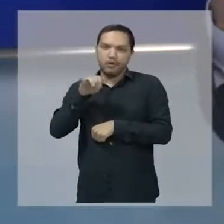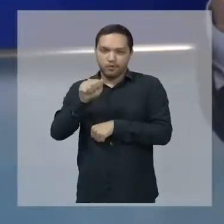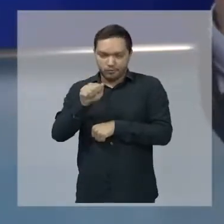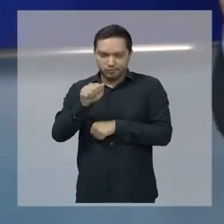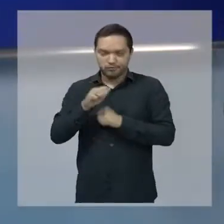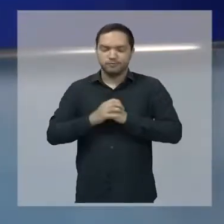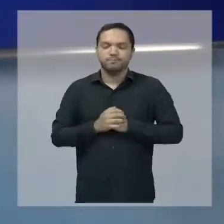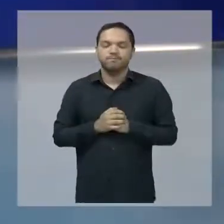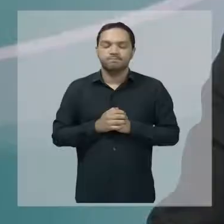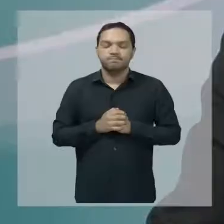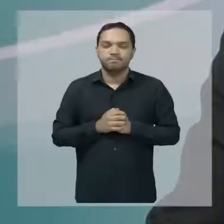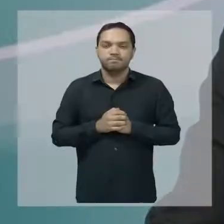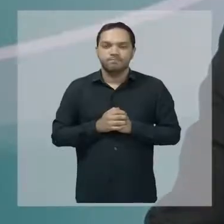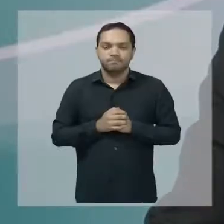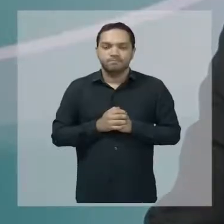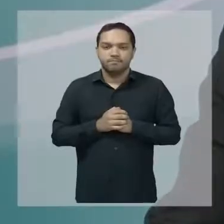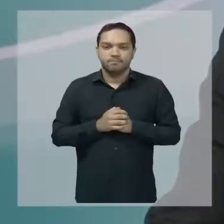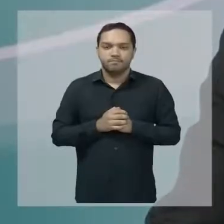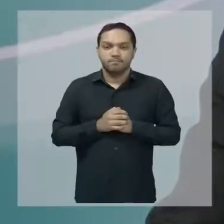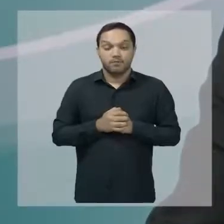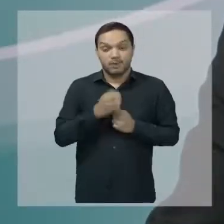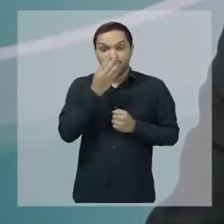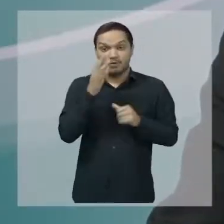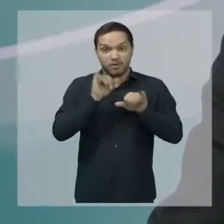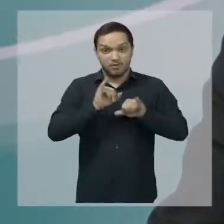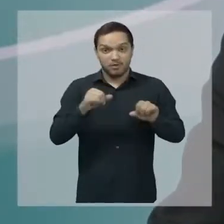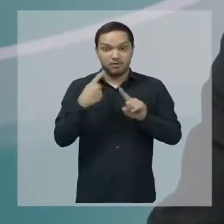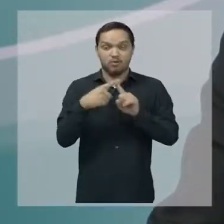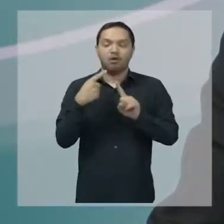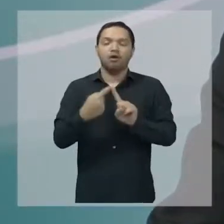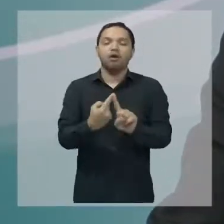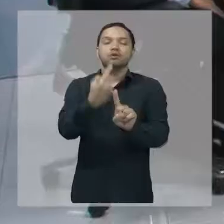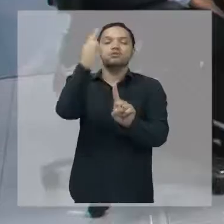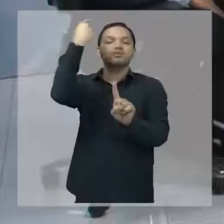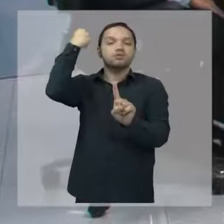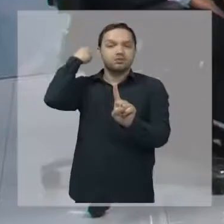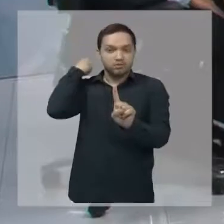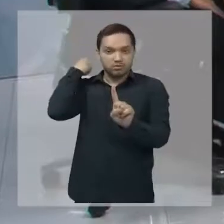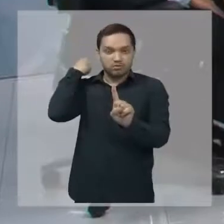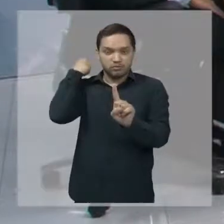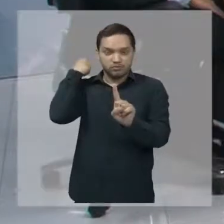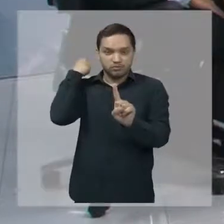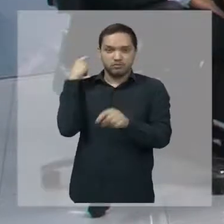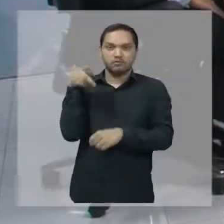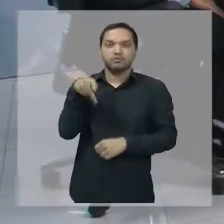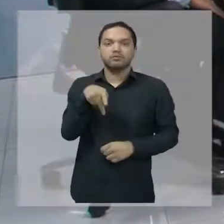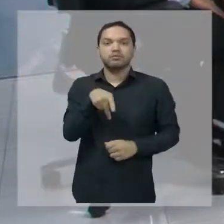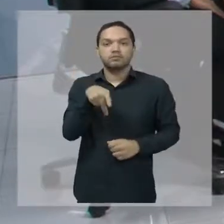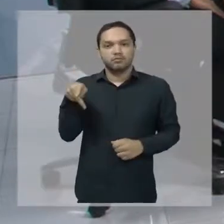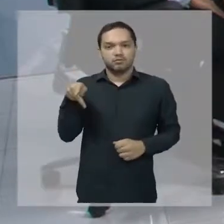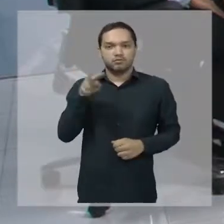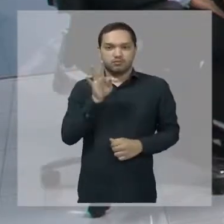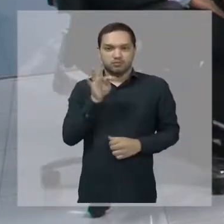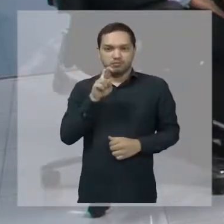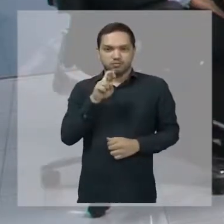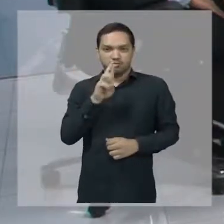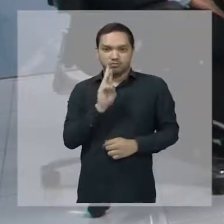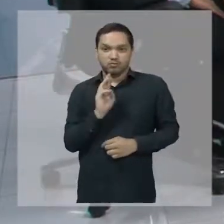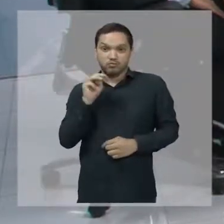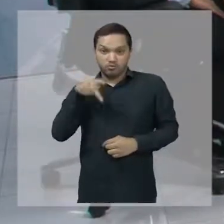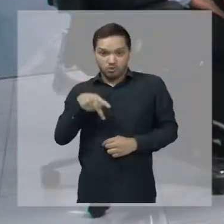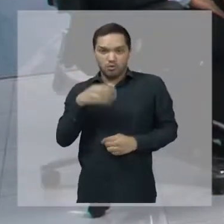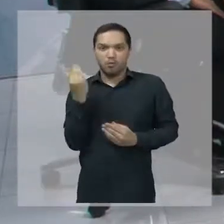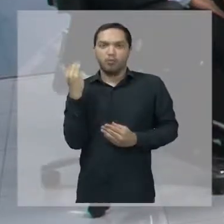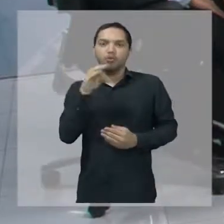Romênia. É bom se registrar que anteriormente o presidente Trump